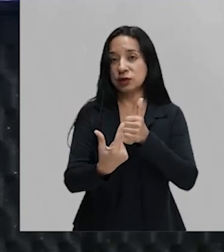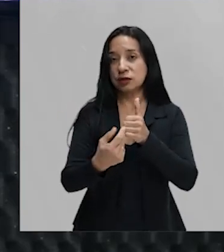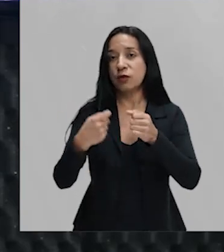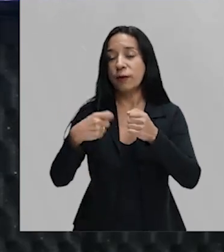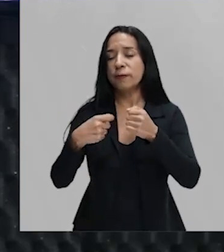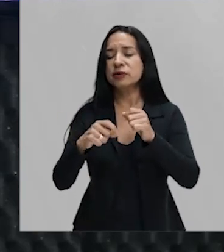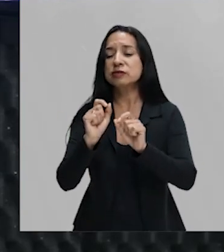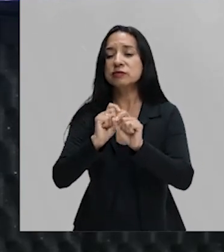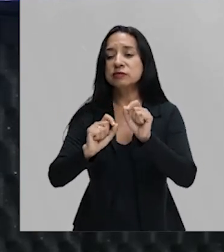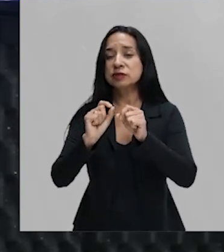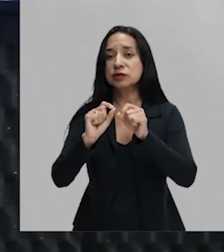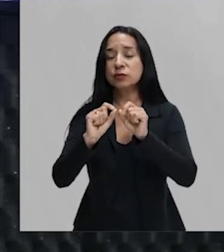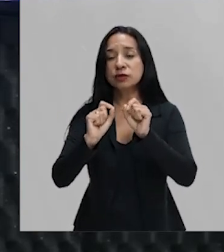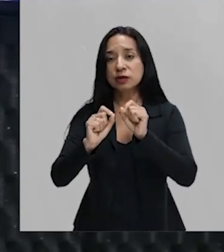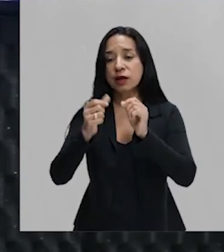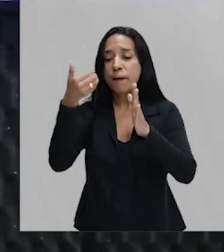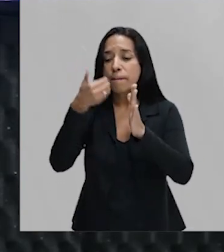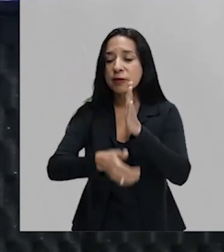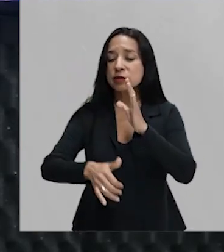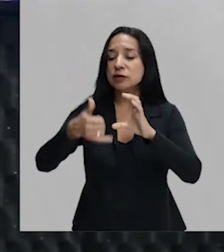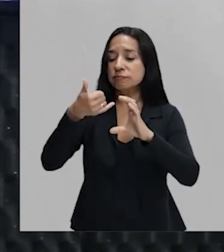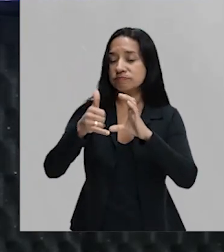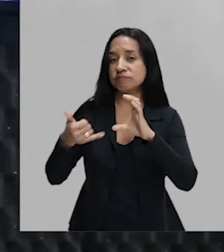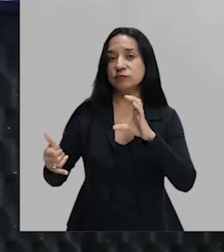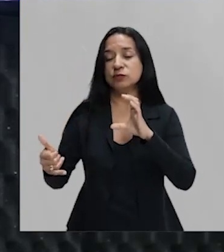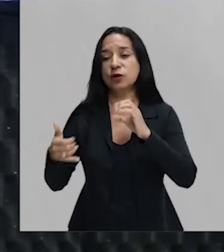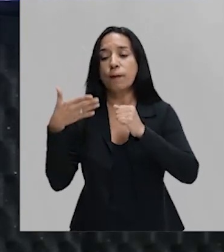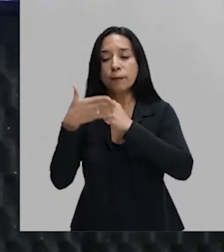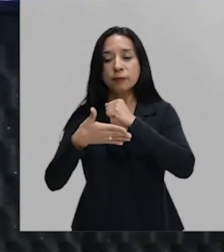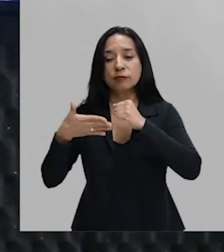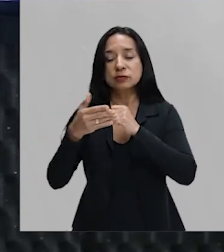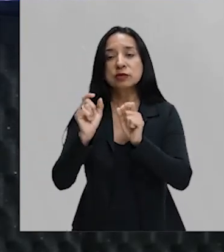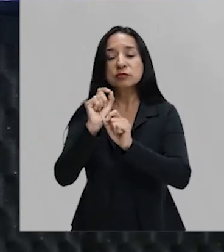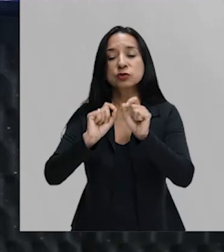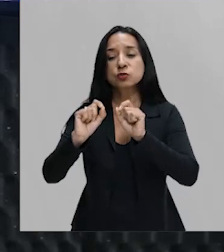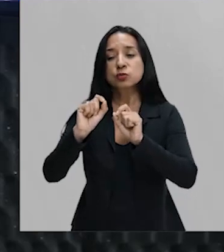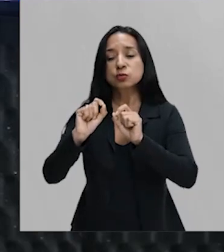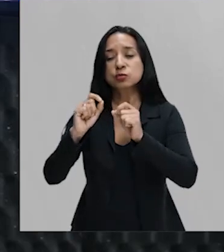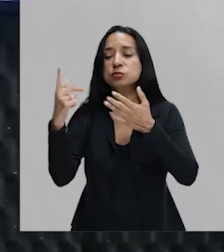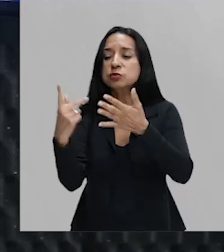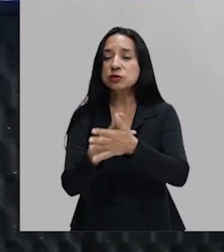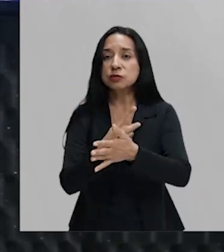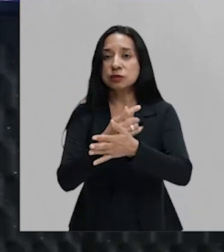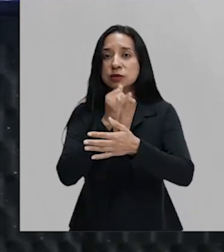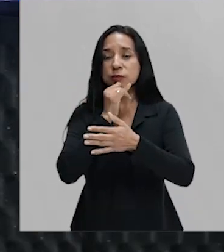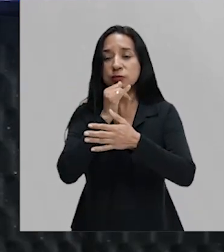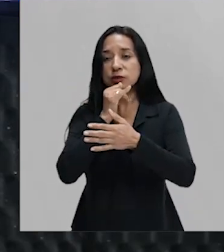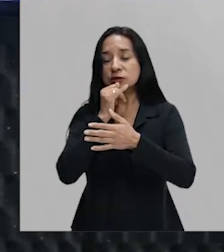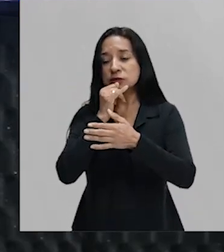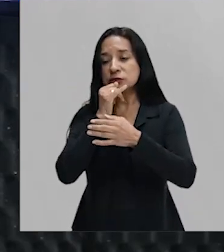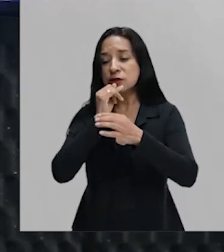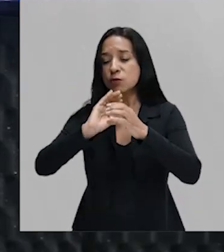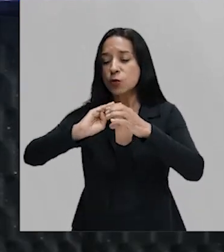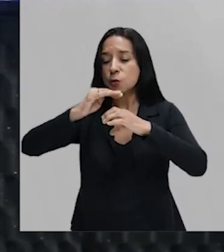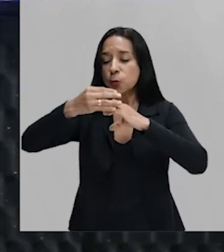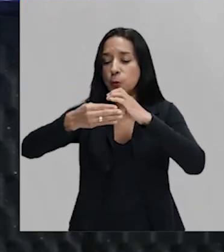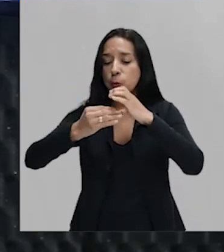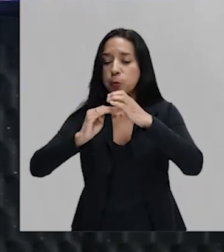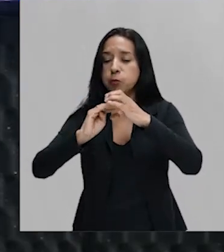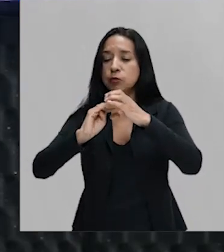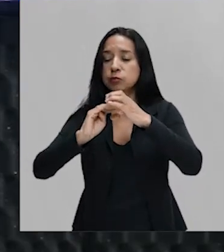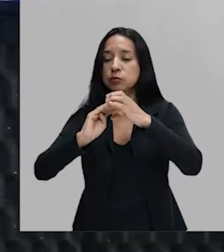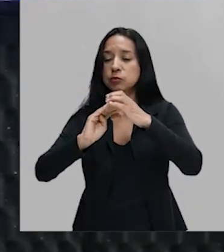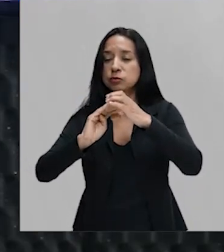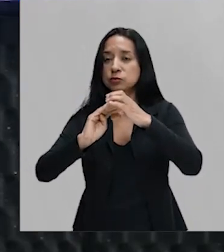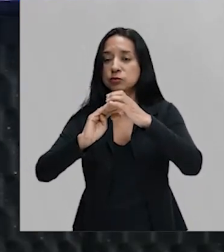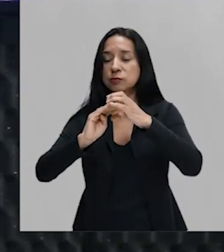fazer o quê? Você tem que gastar energia. É basicamente isso que acontece, por exemplo, no transporte ativo.